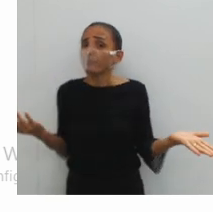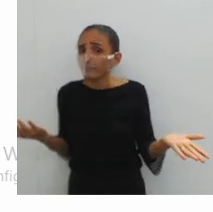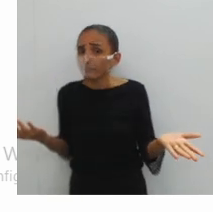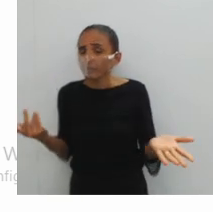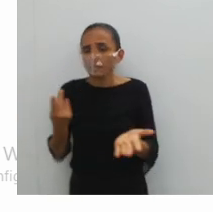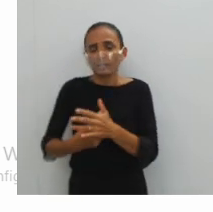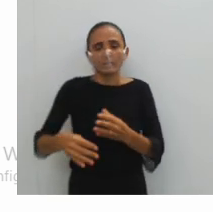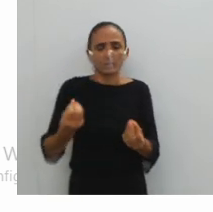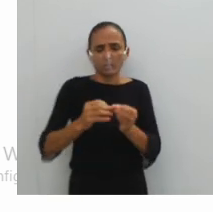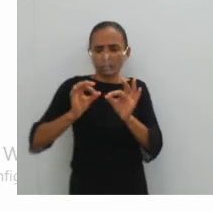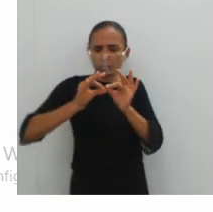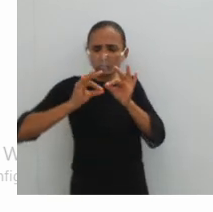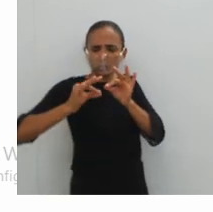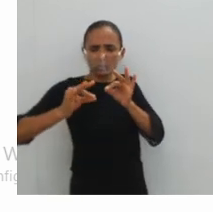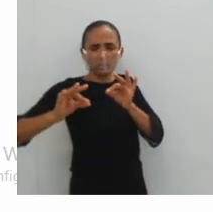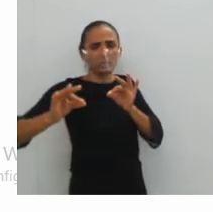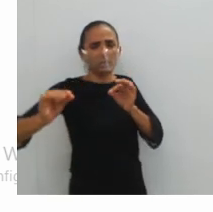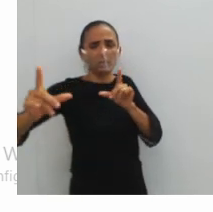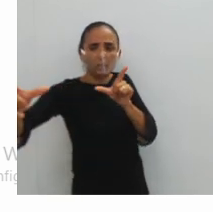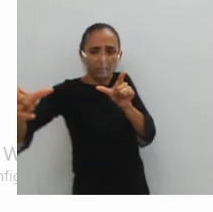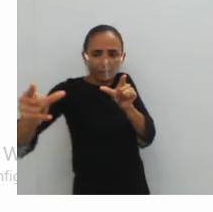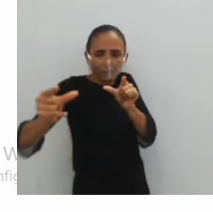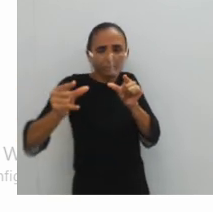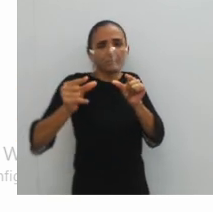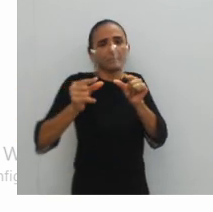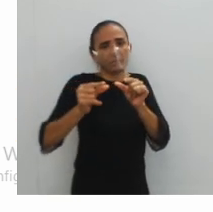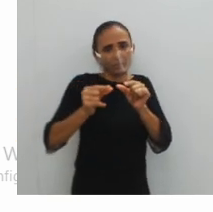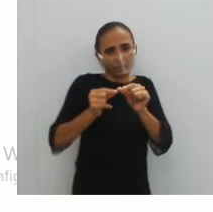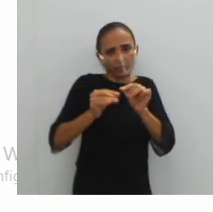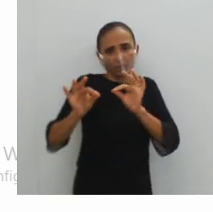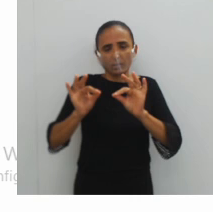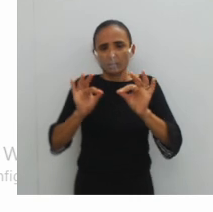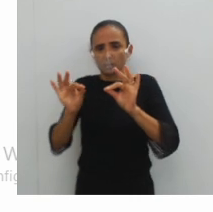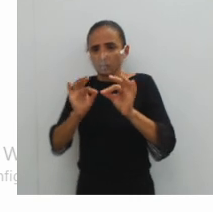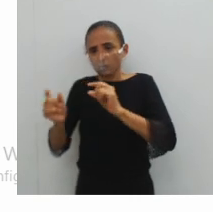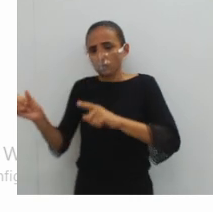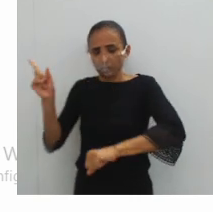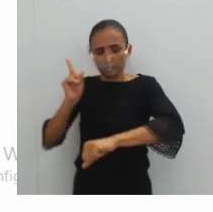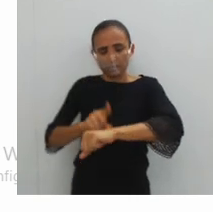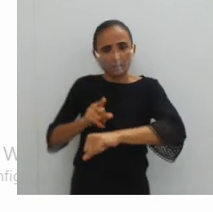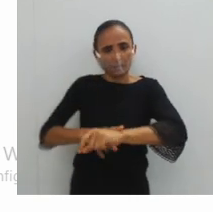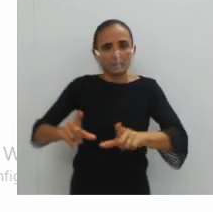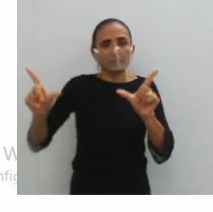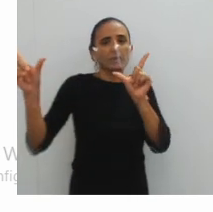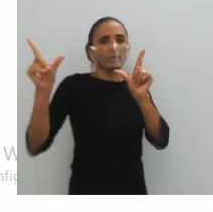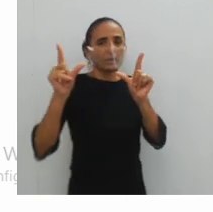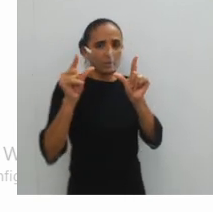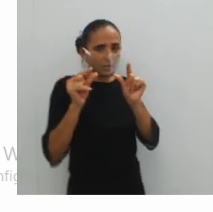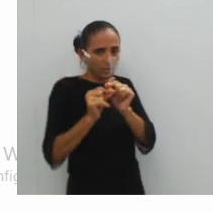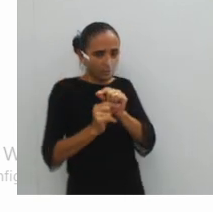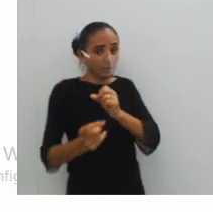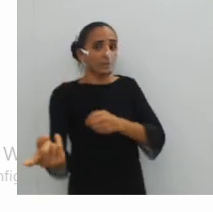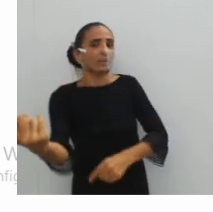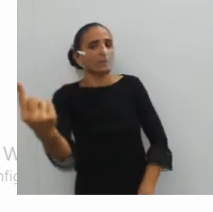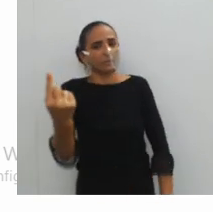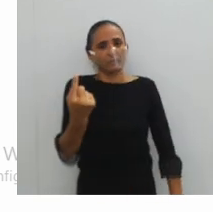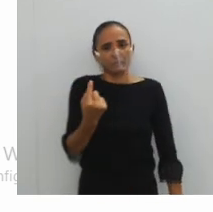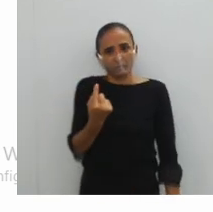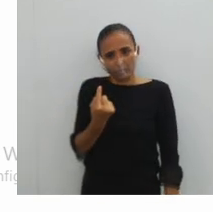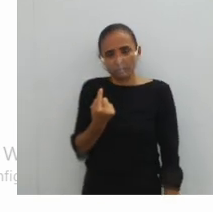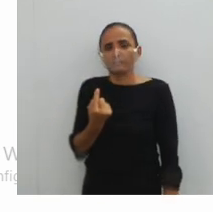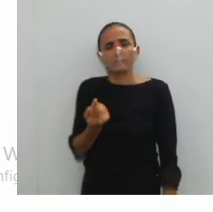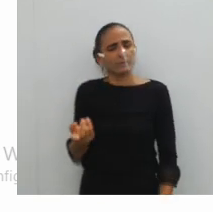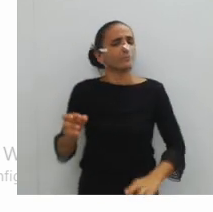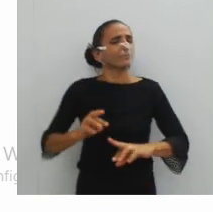migração sazonal. É um deslocamento, é um pouco período de curto e que vai e que eu volto, tá certo?